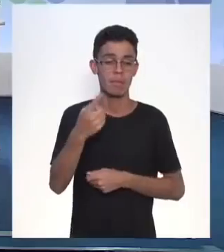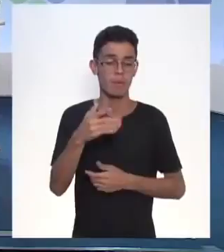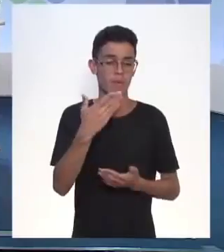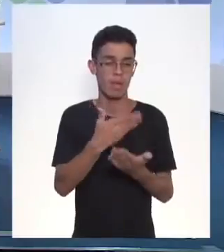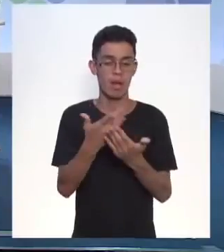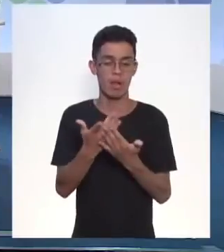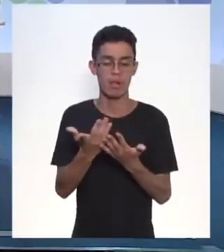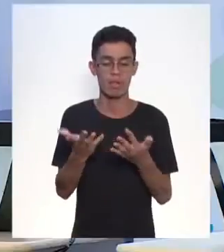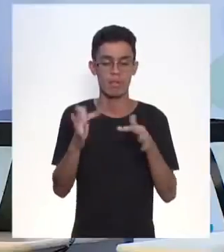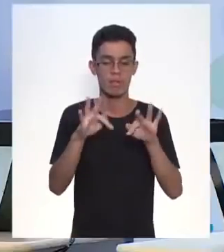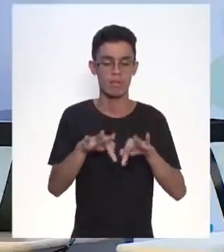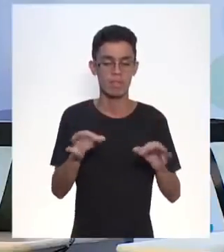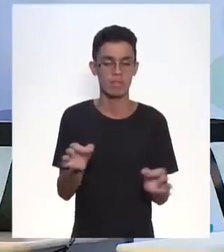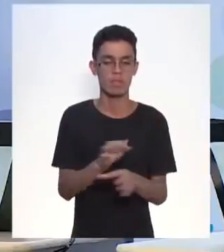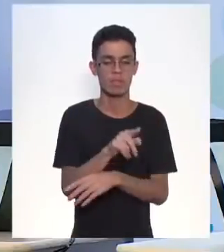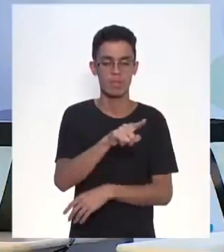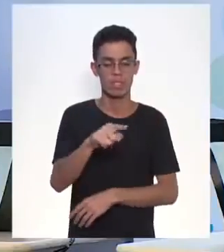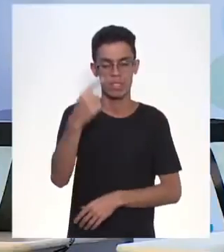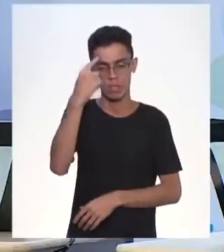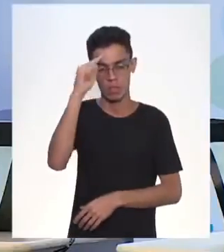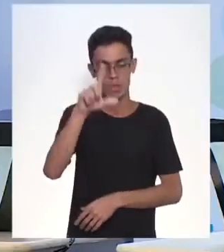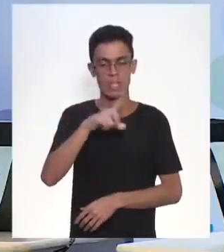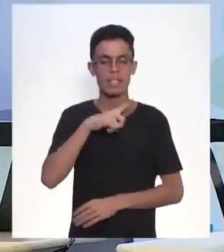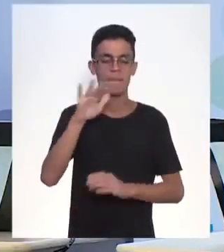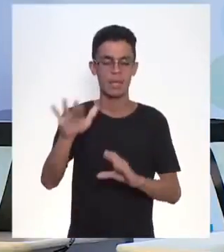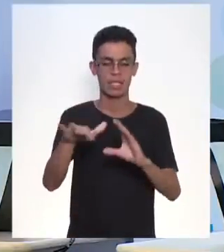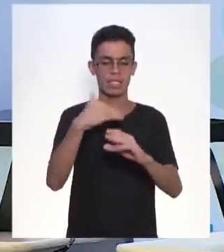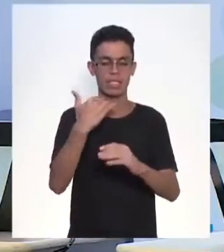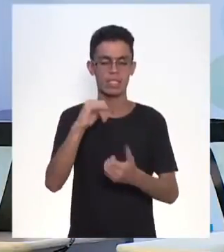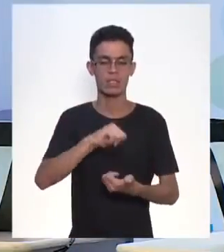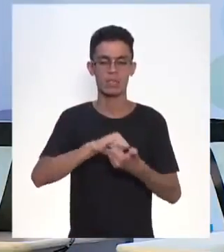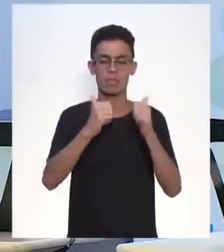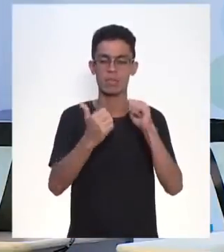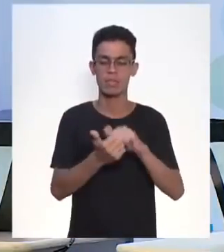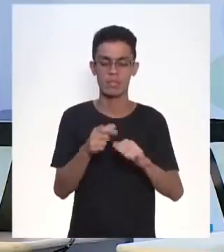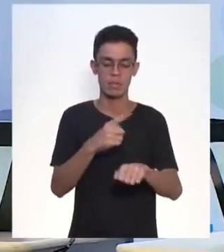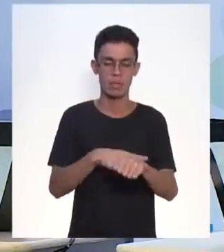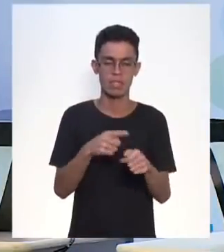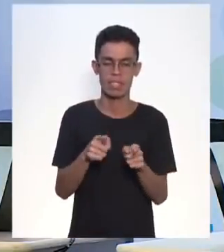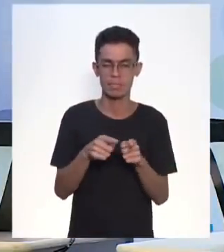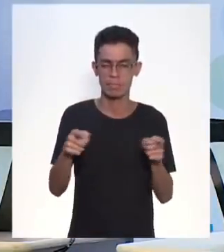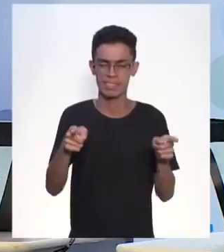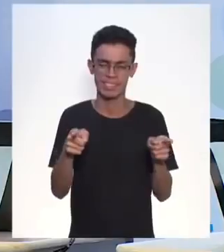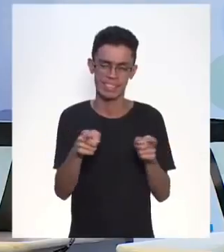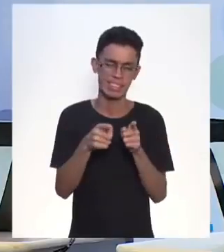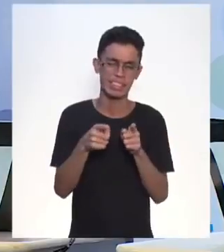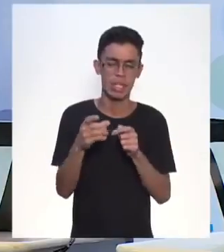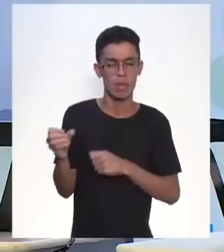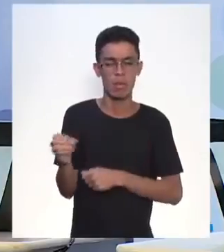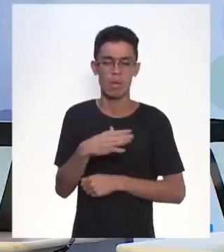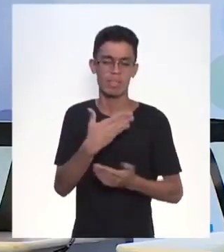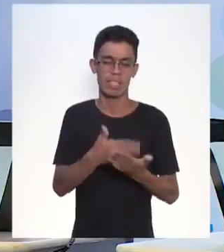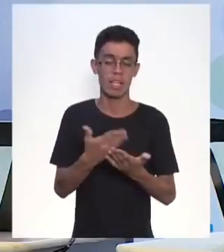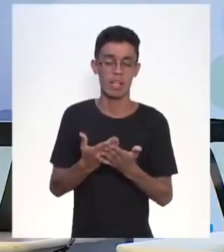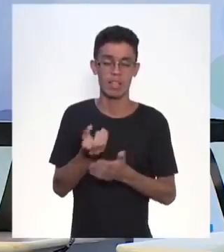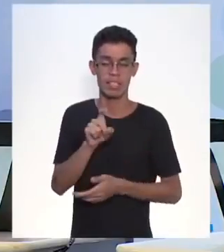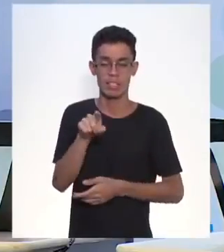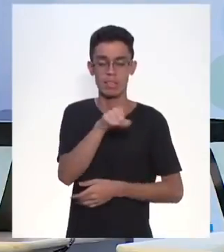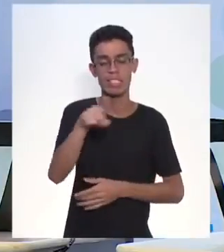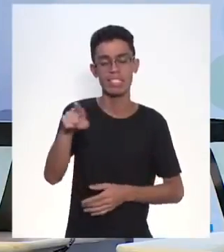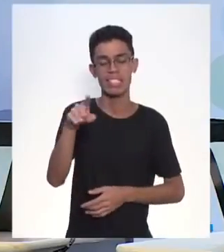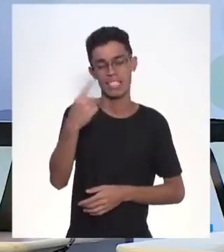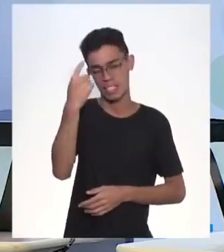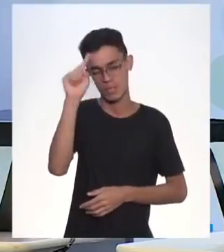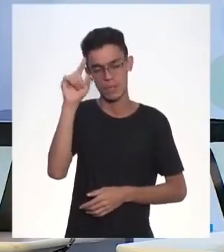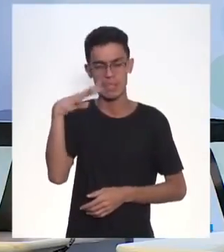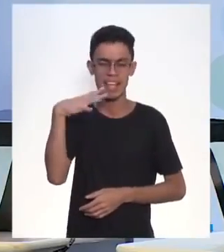Então, e é isso que a gente vai fazer, gente. A gente está adaptando aí com o tempo novo da aula. Então, por favor, sinalizem realmente no chat se